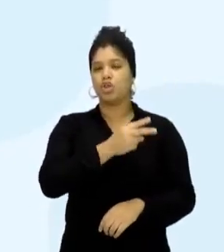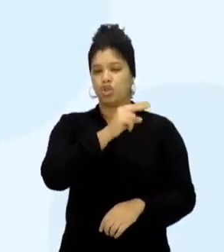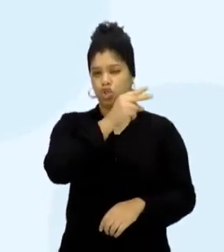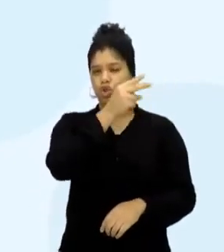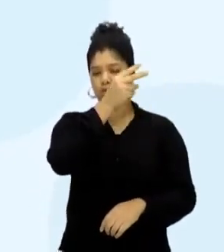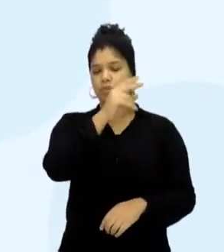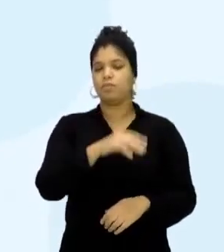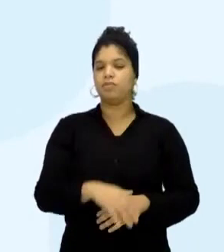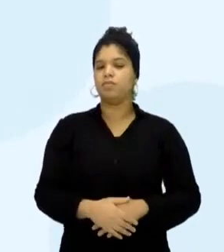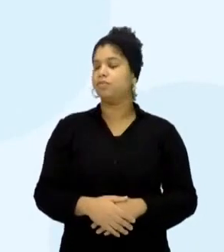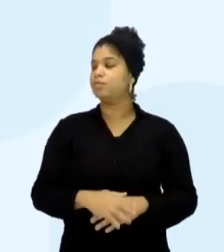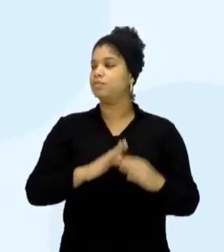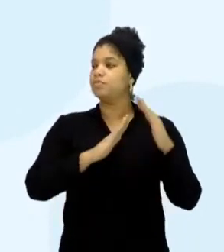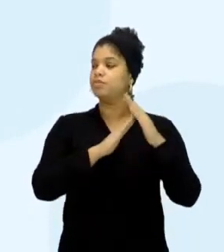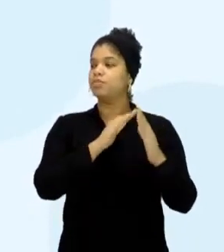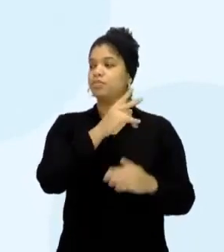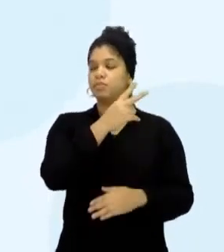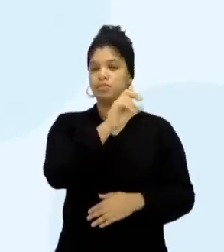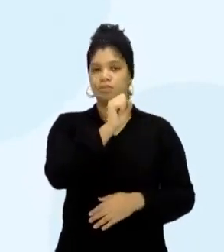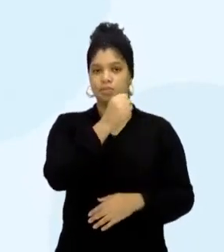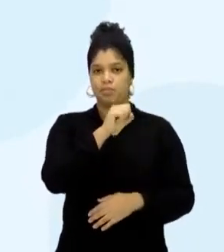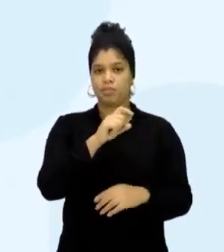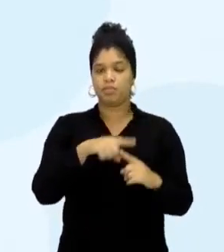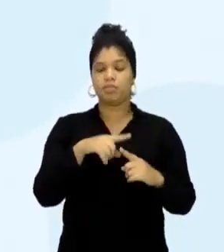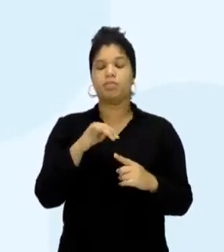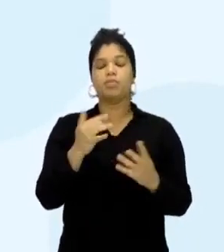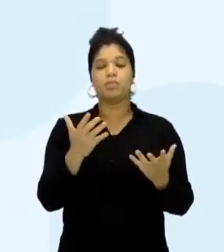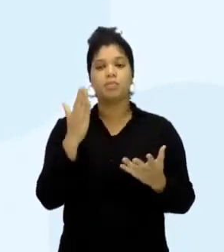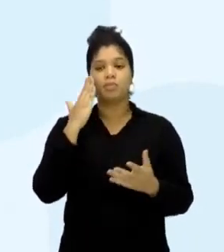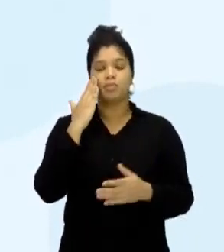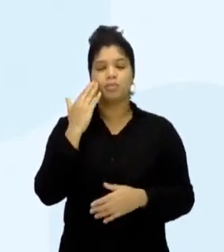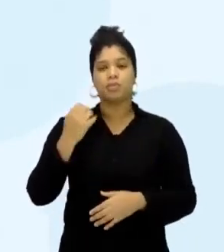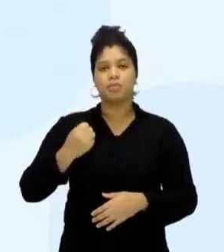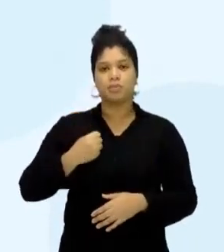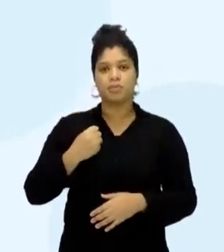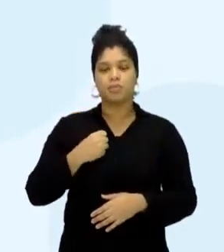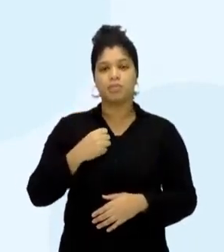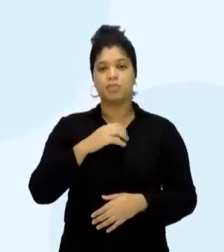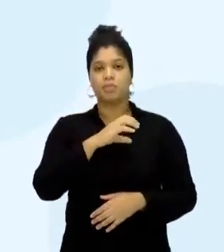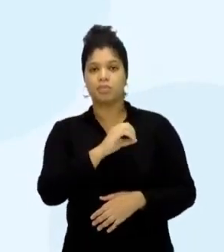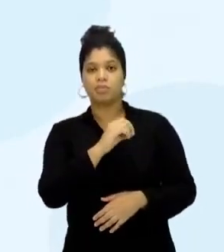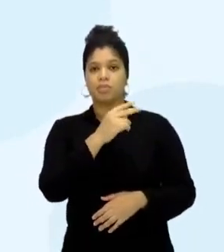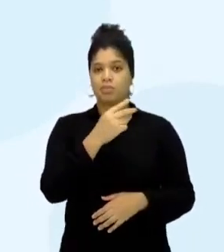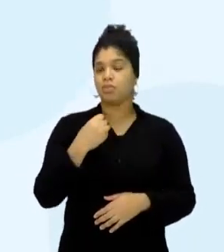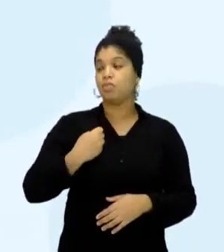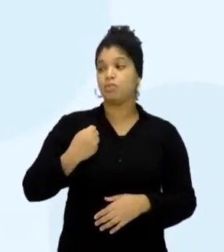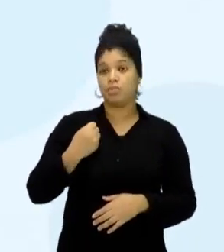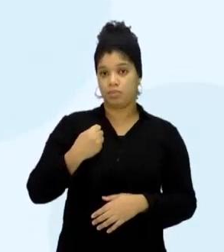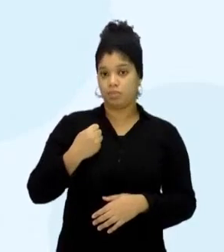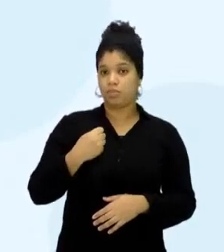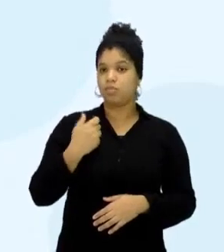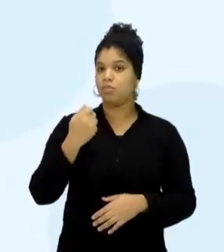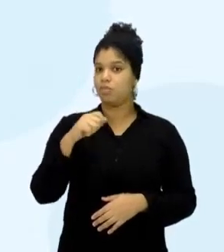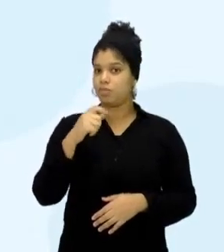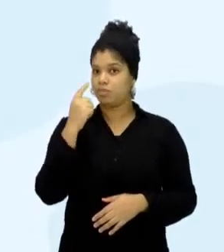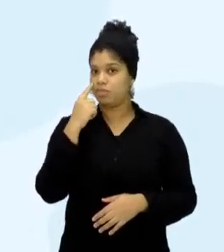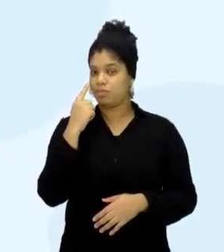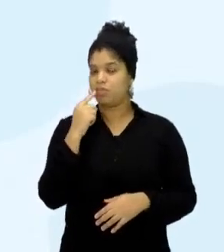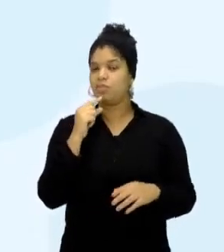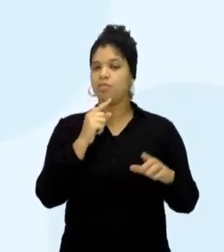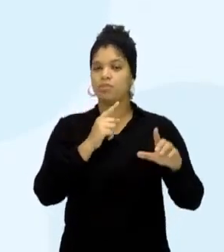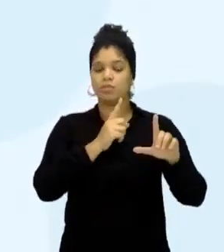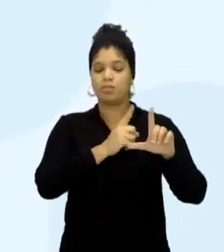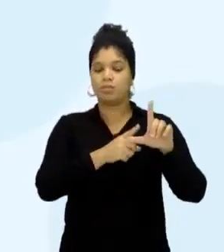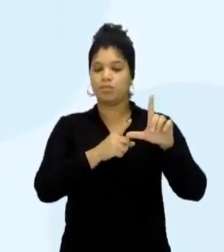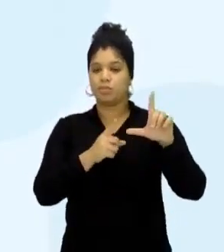28. Lembrando que se eu quiser um valor entre 0 e 2, vai ter o número 1 lá no meio, né? Entre 2 e 4 vai ter o número 3. É só marcar. Então, o